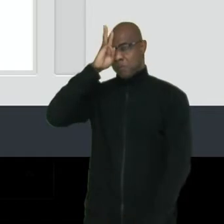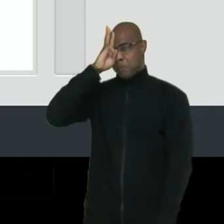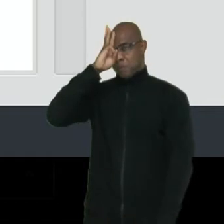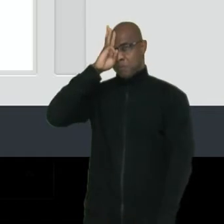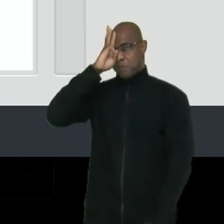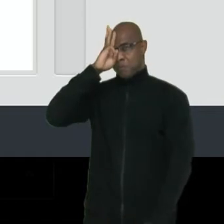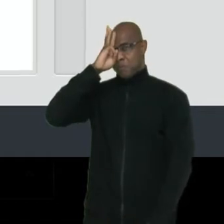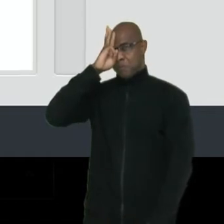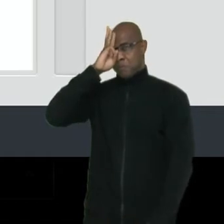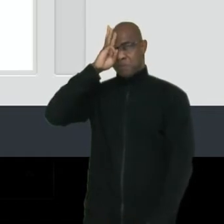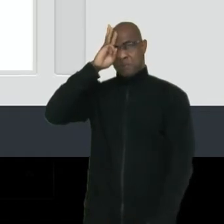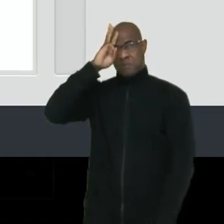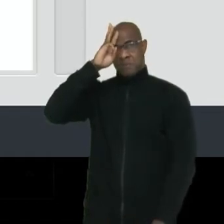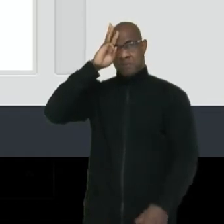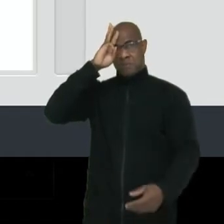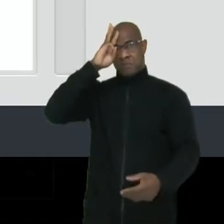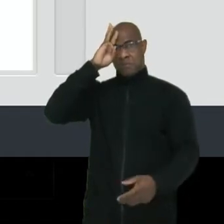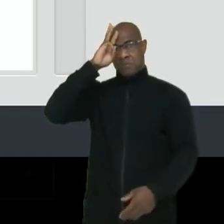Wednesday.